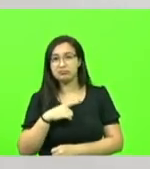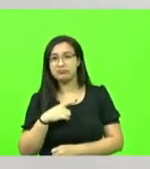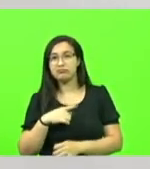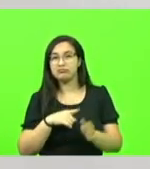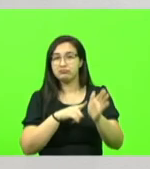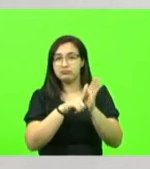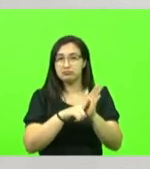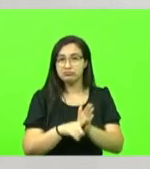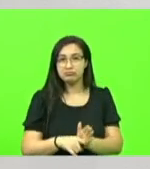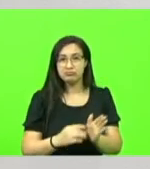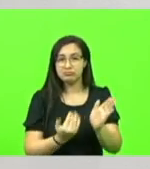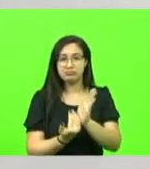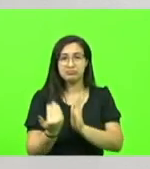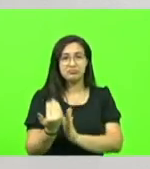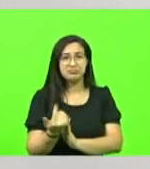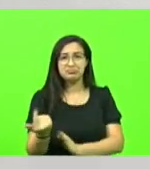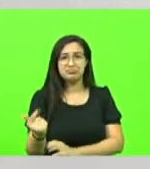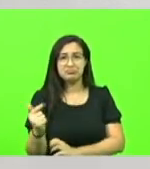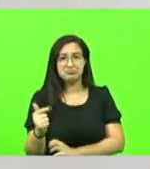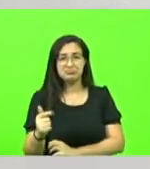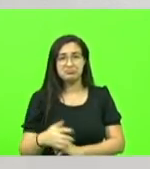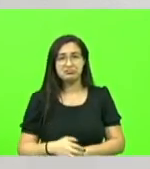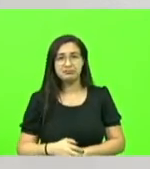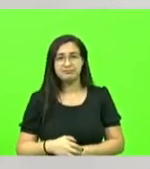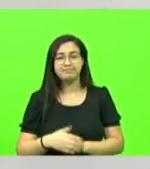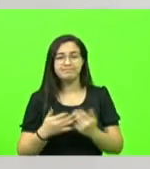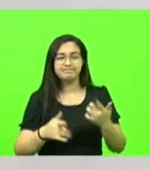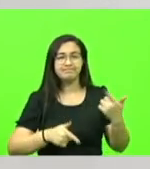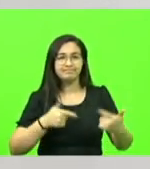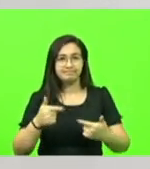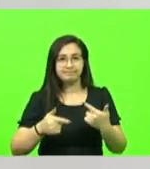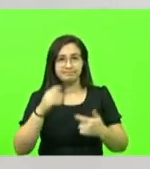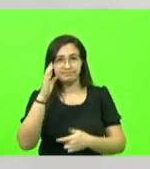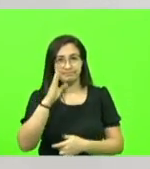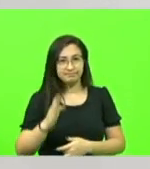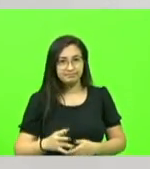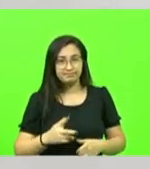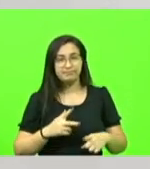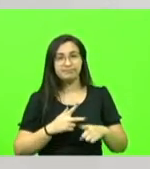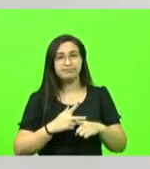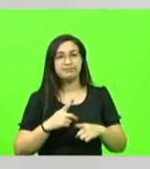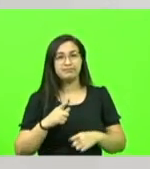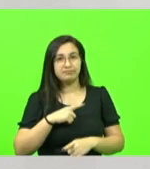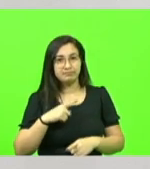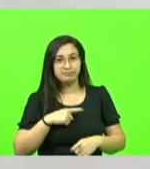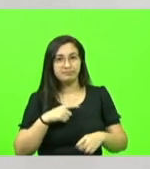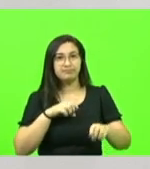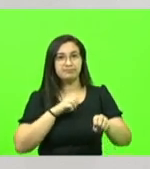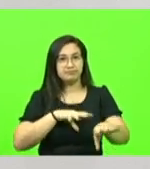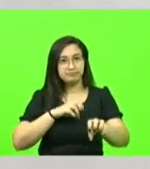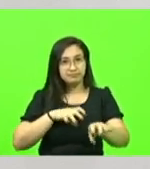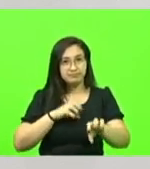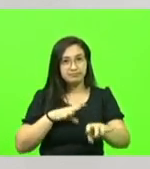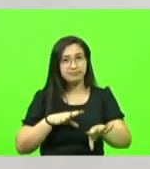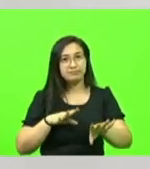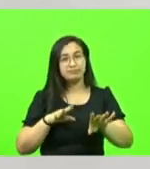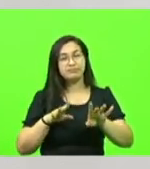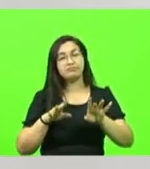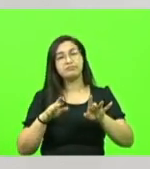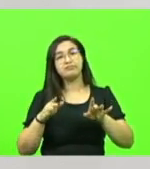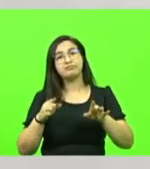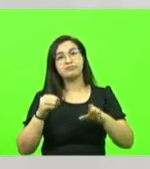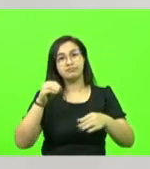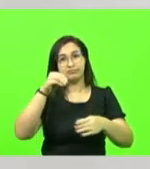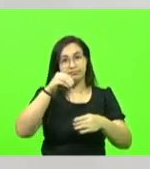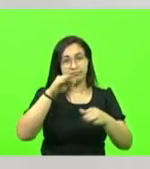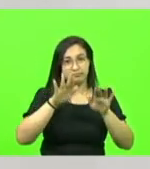não aumentamos a nossa produtividade. O trabalhador brasileiro, ganhou a educação, ficou mais tempo, ou melhor, ficou mais tempo em sala de